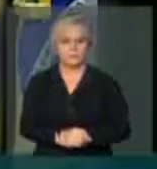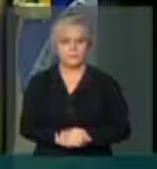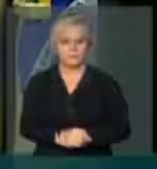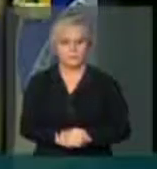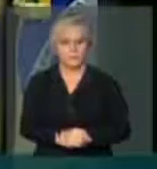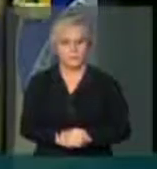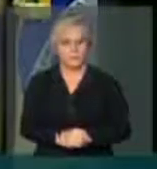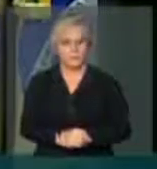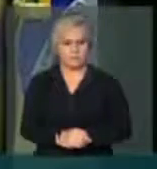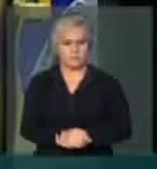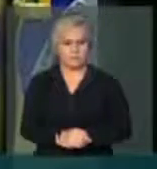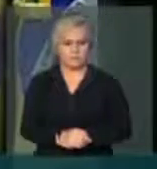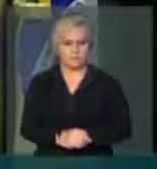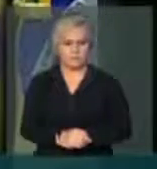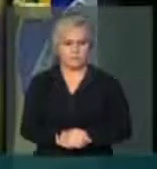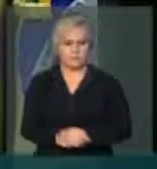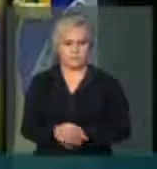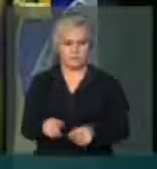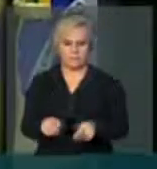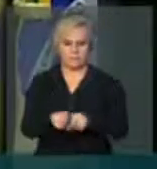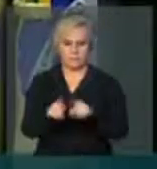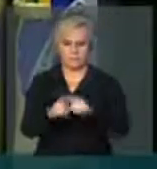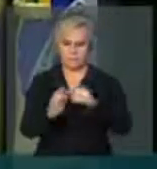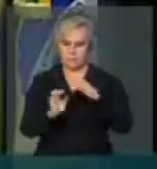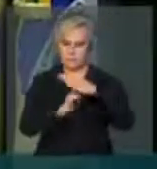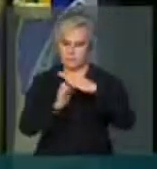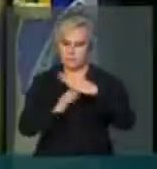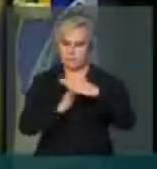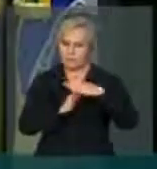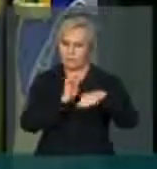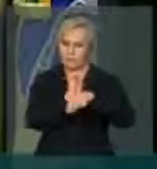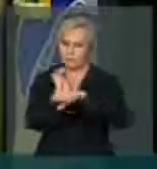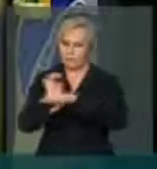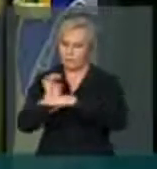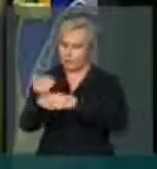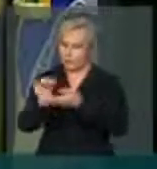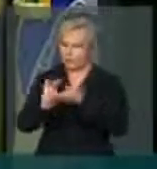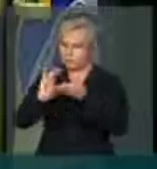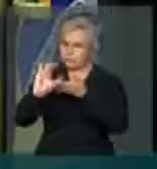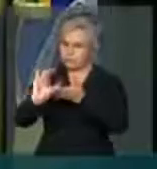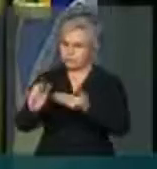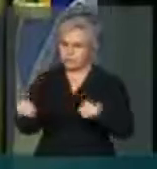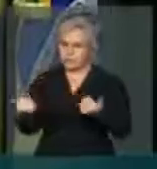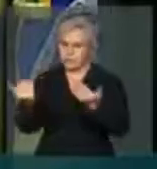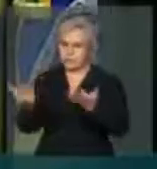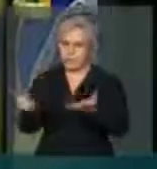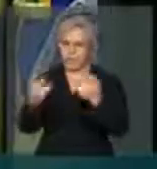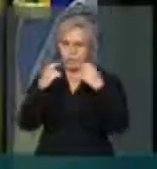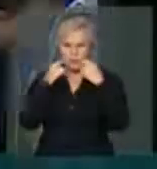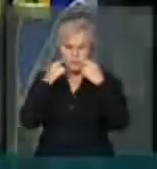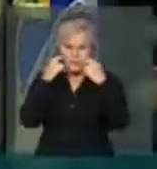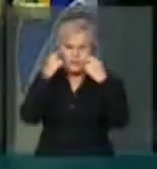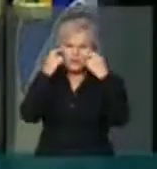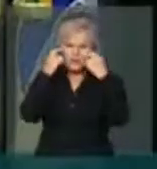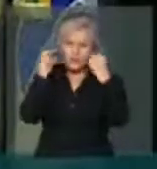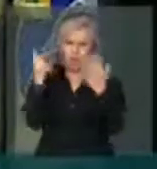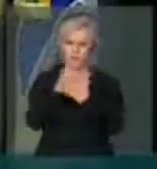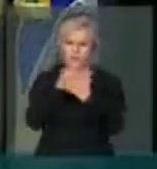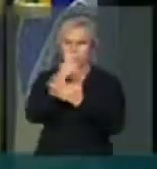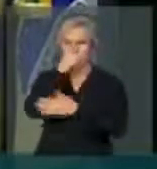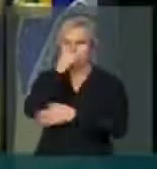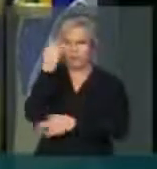os entes estatais que patrocinaram essa vergonha que foi a Parada Gay neste